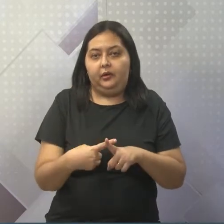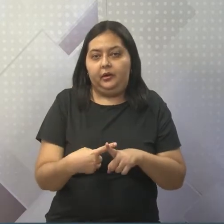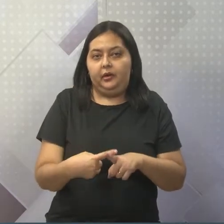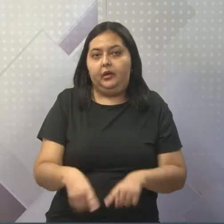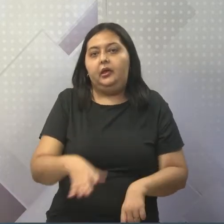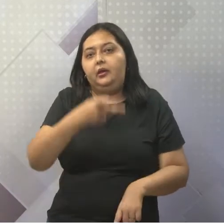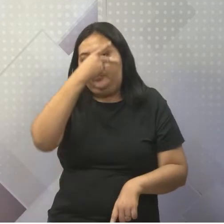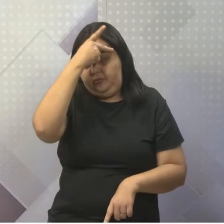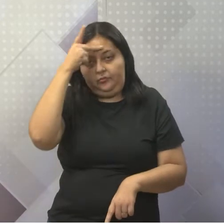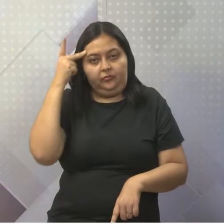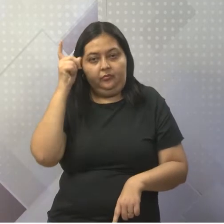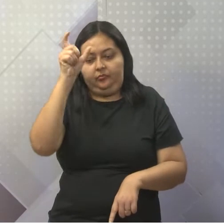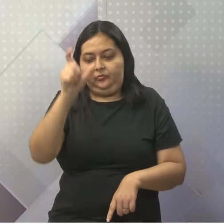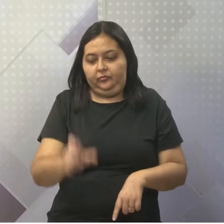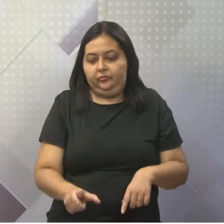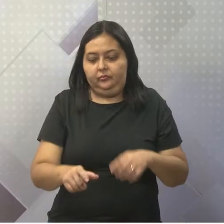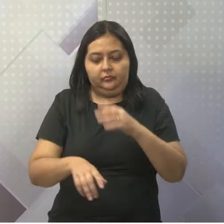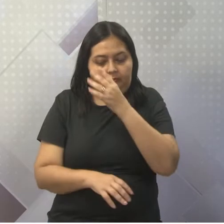homem.